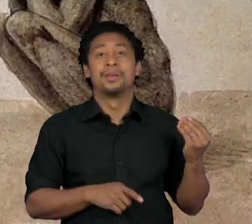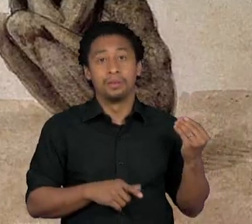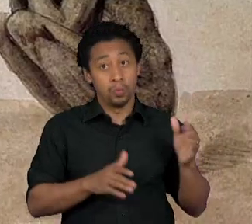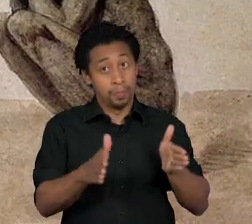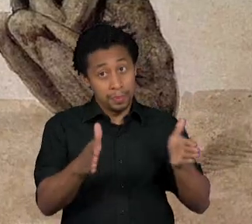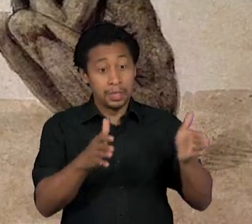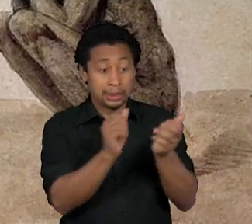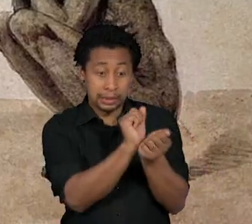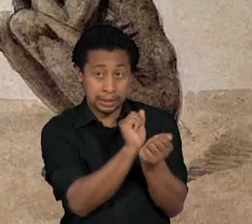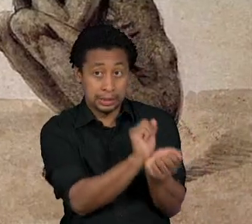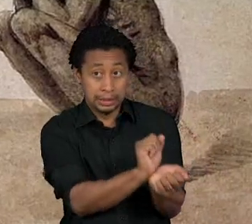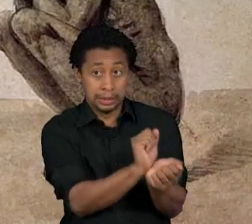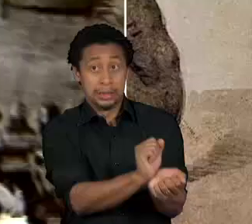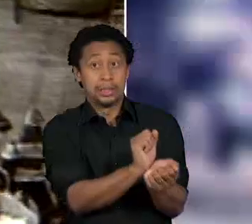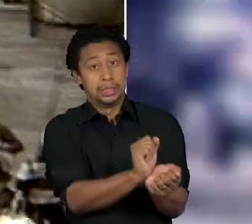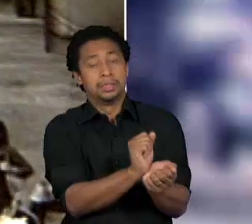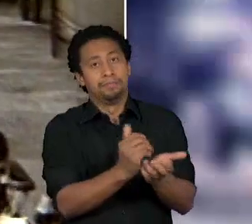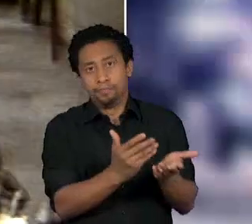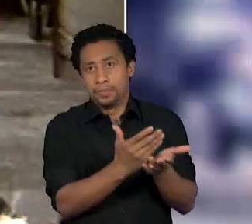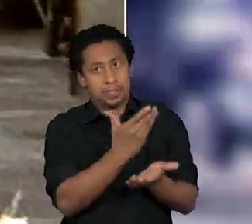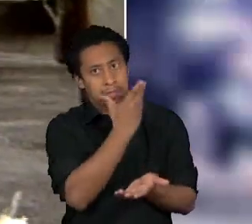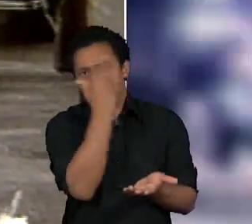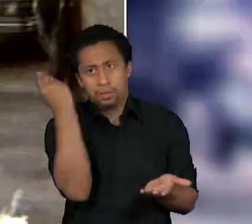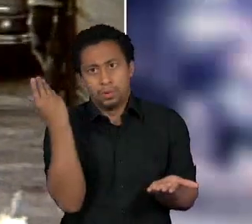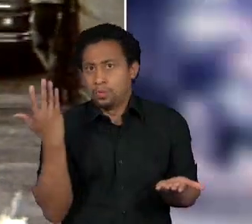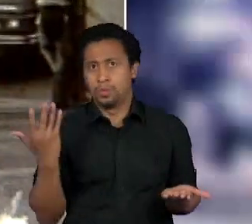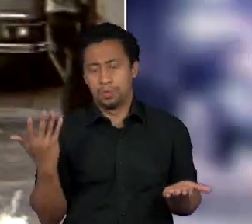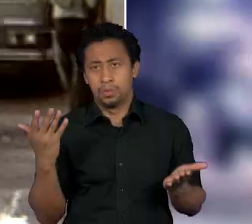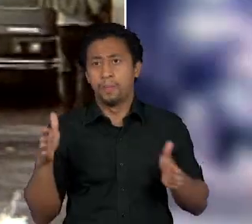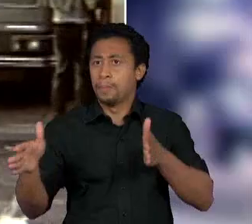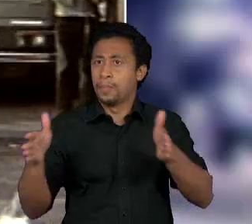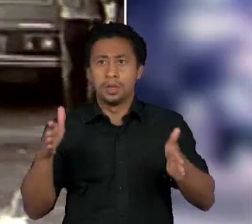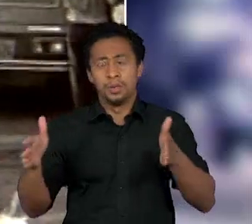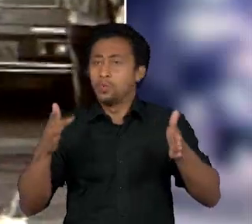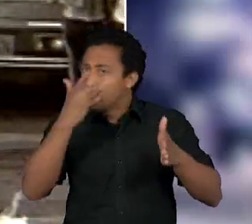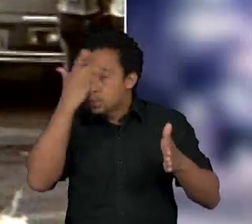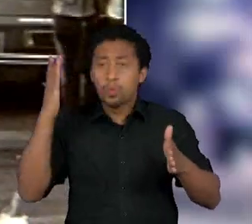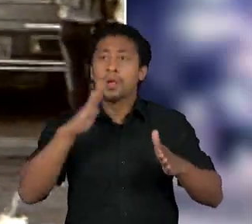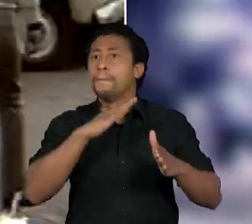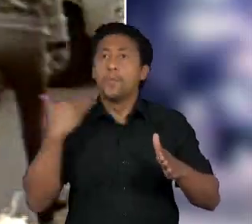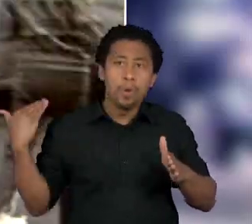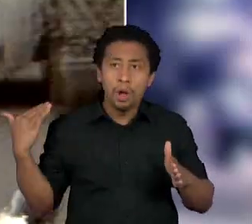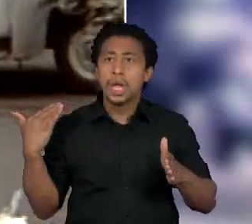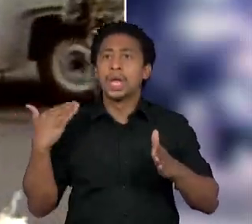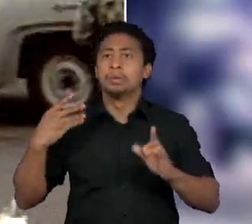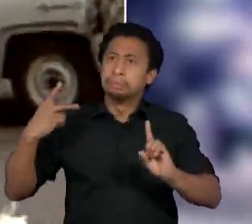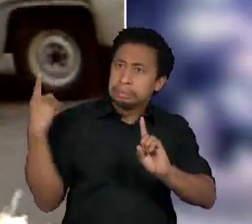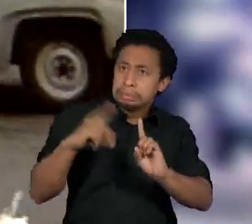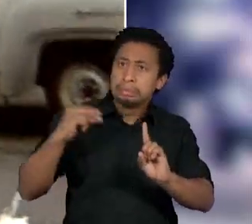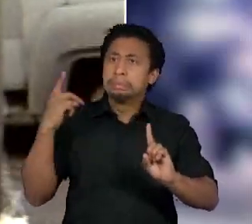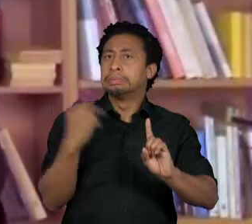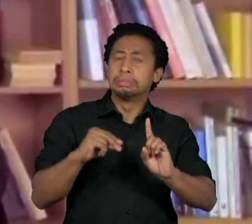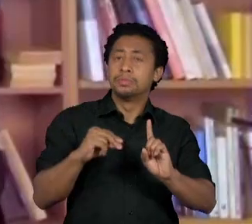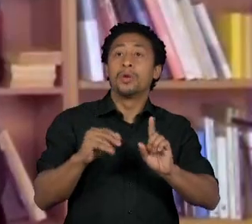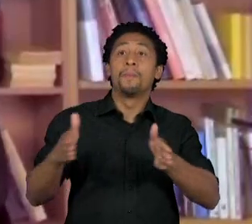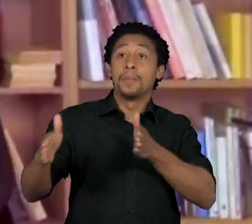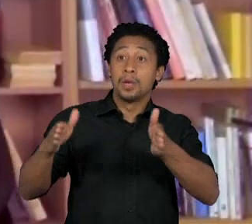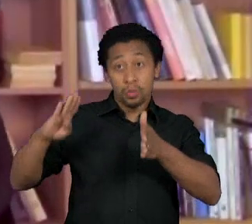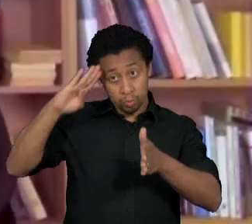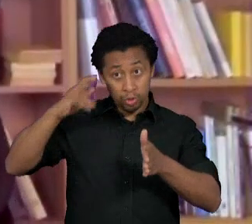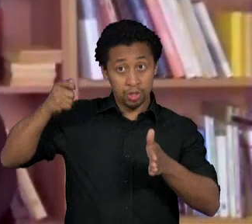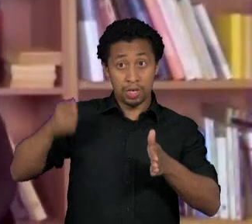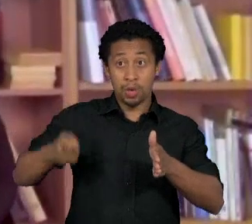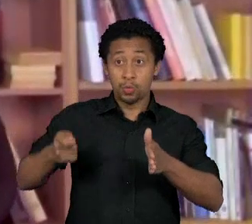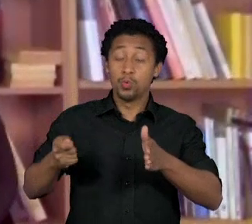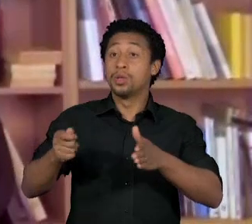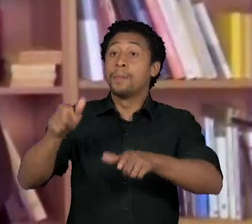escravidão. Tem o esquecimento de todos os mortos, torturados e desaparecidos da ditadura. O Brasil pode ser, talvez,